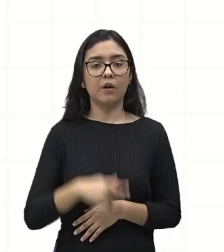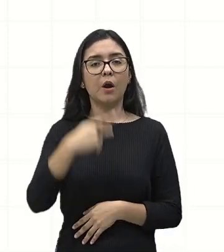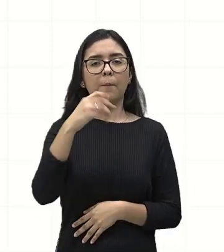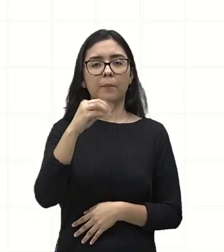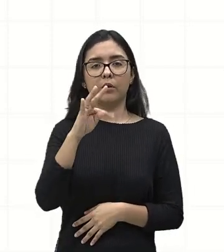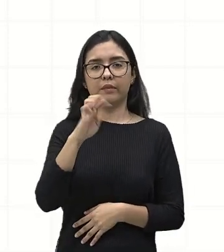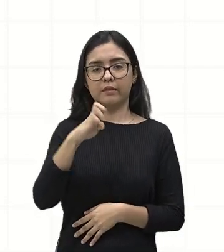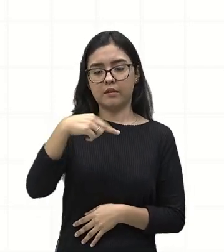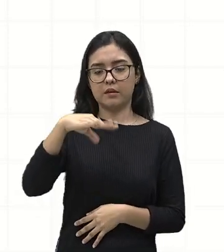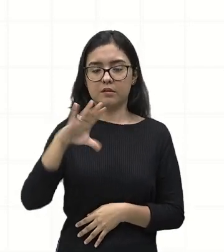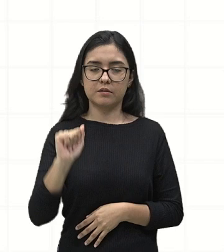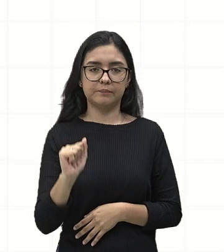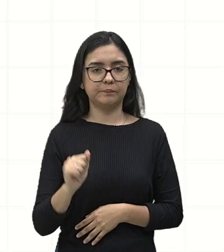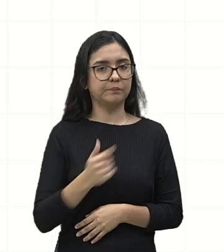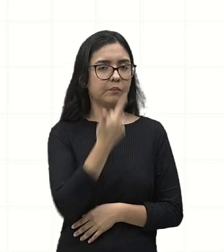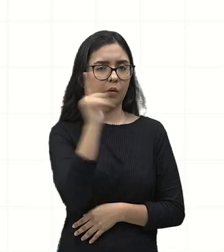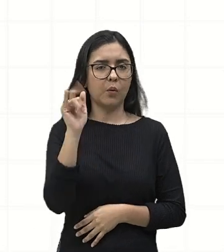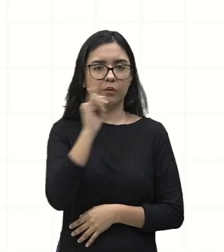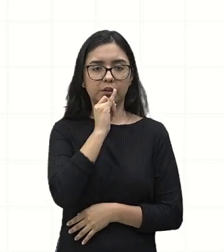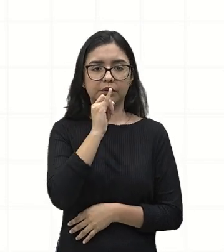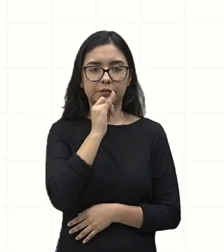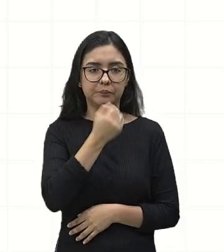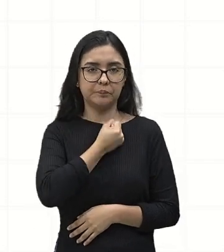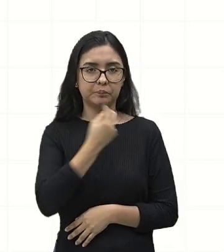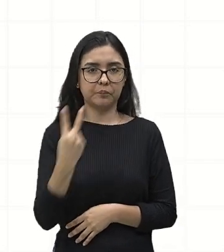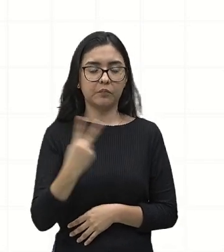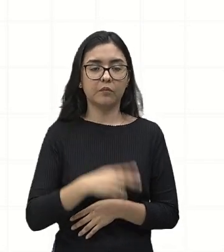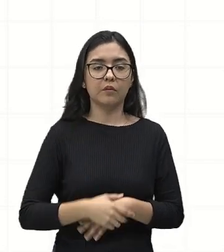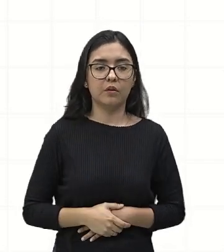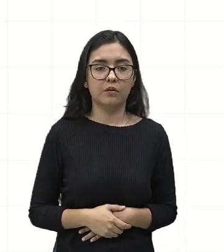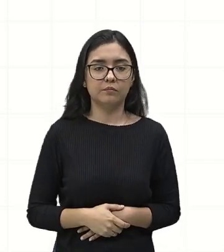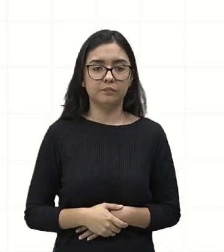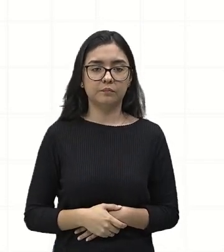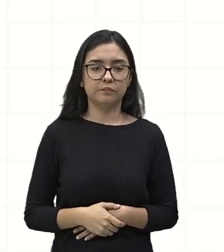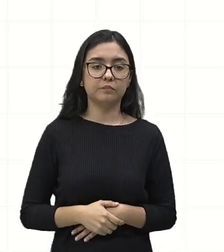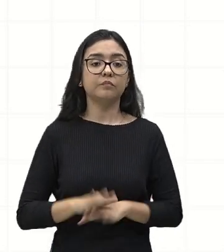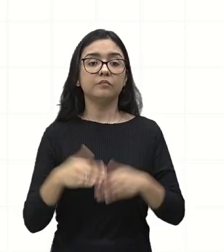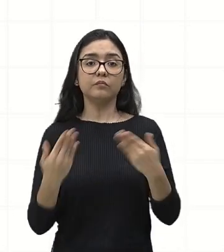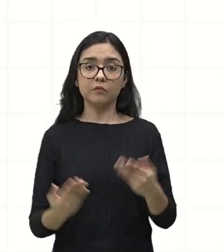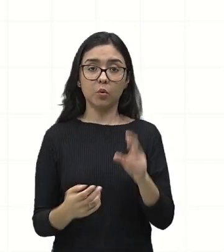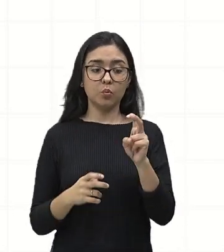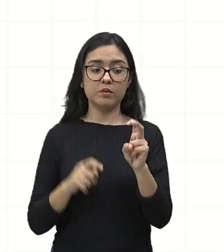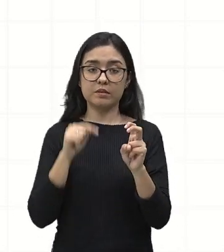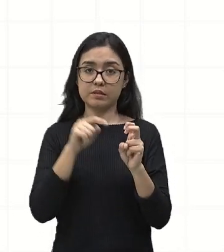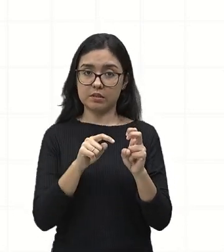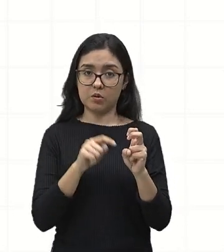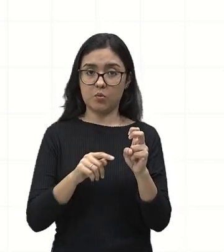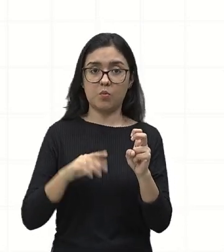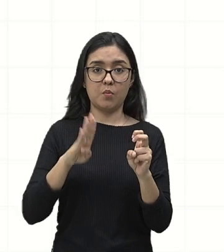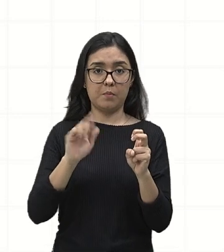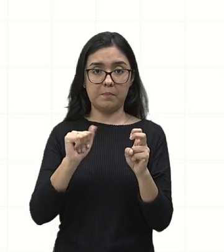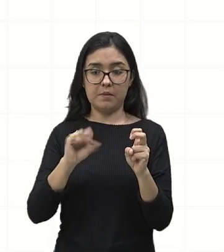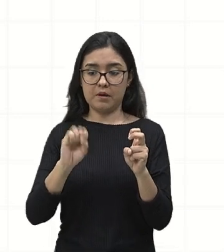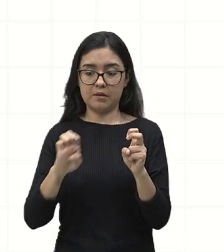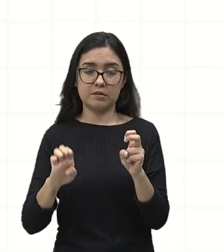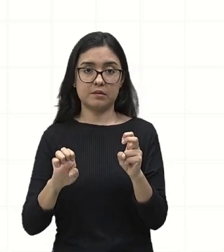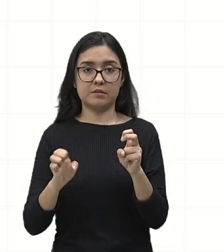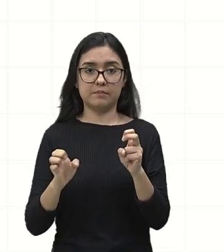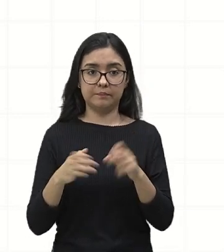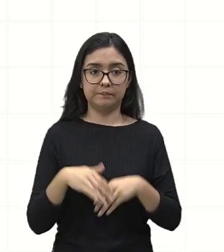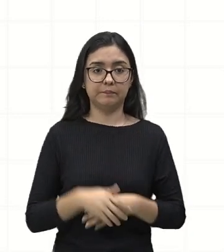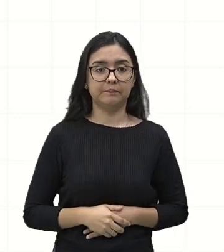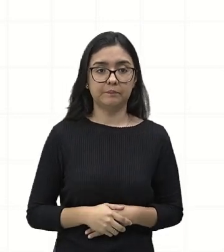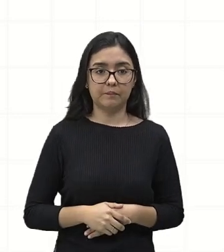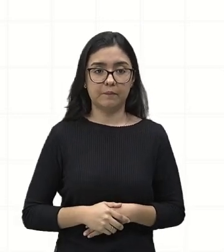Vamos para mais um exemplo. Agora, o 5, ele é a base e nós temos o número aqui, ó. Sempre fica